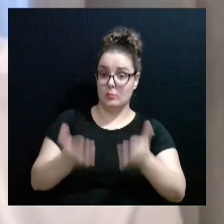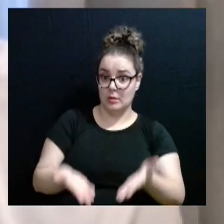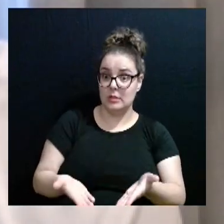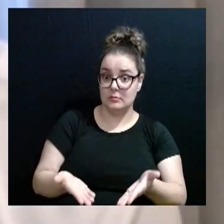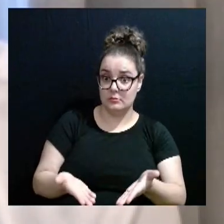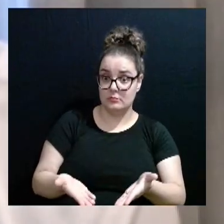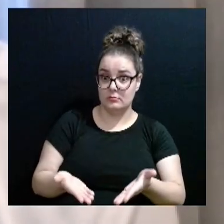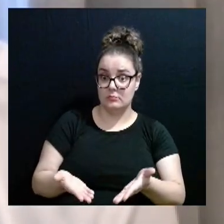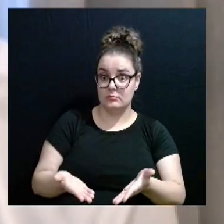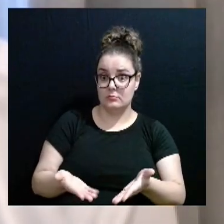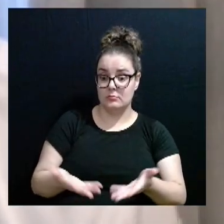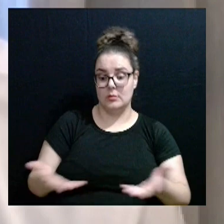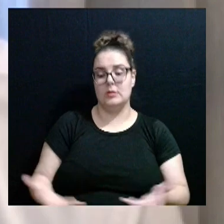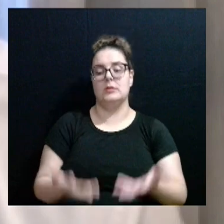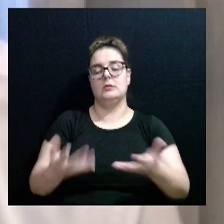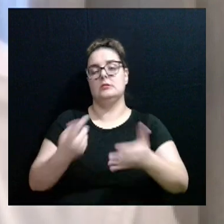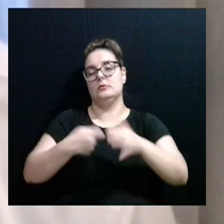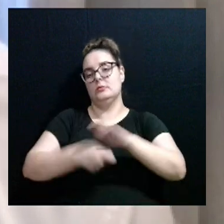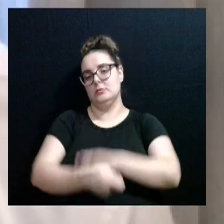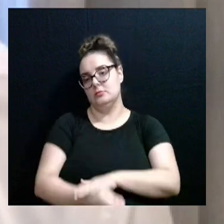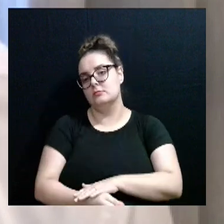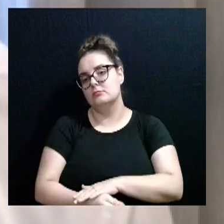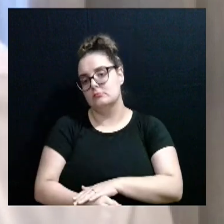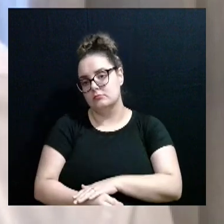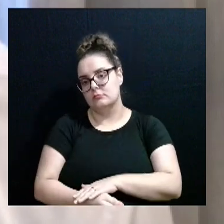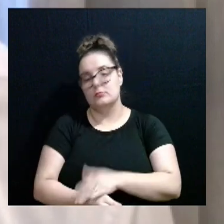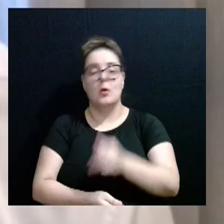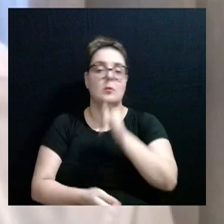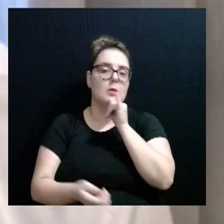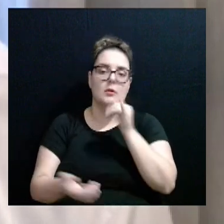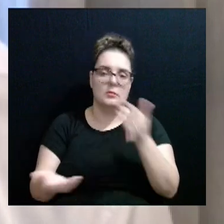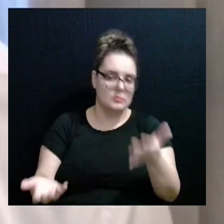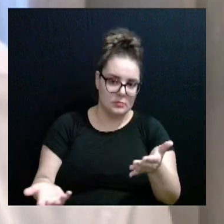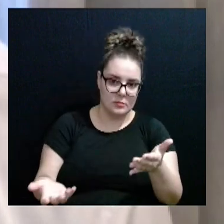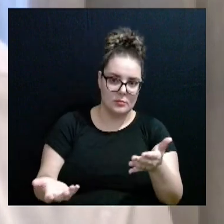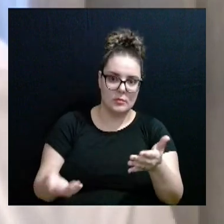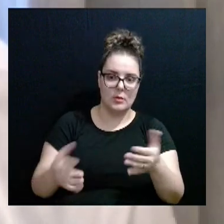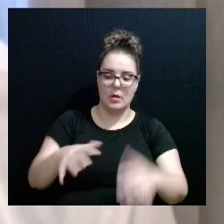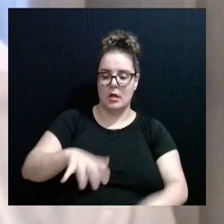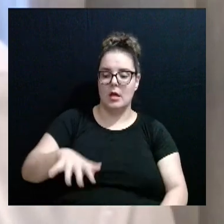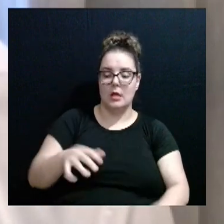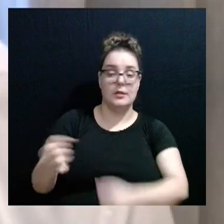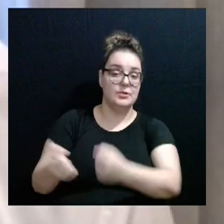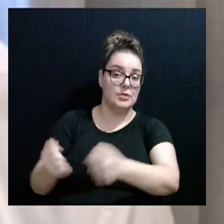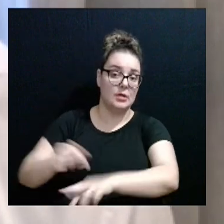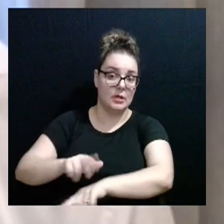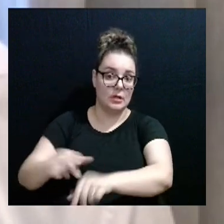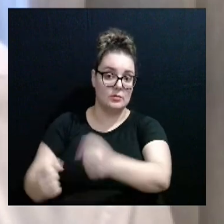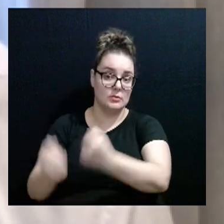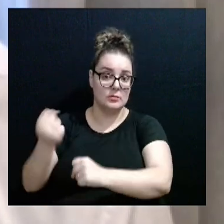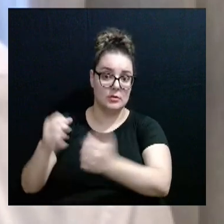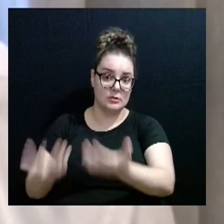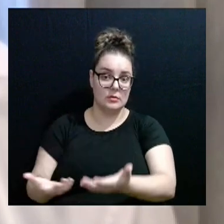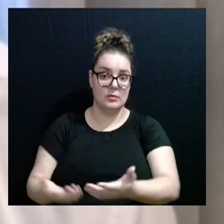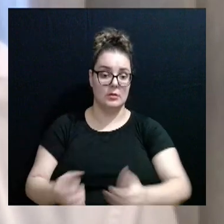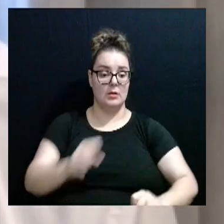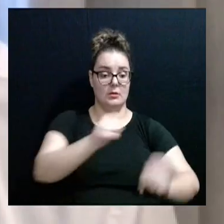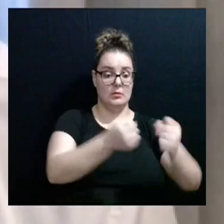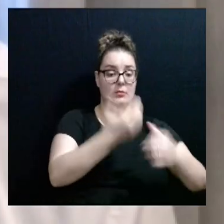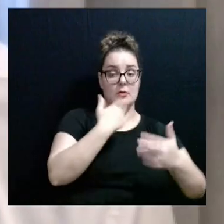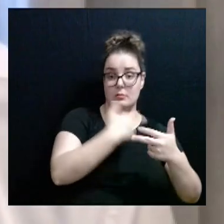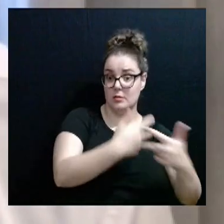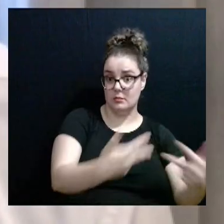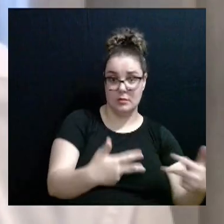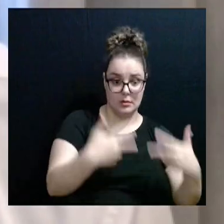o investimento. Então, por exemplo, o setor automotivo, o setor de fabricação de alimentos,